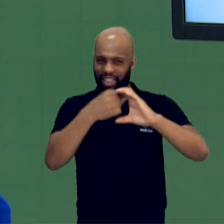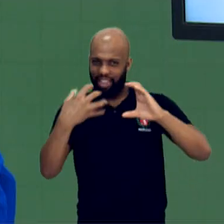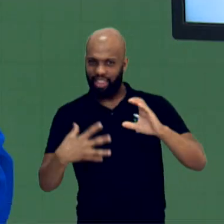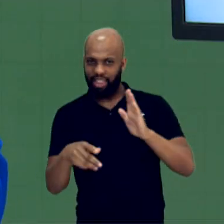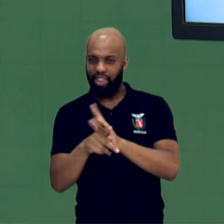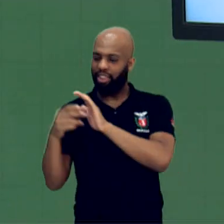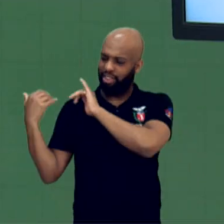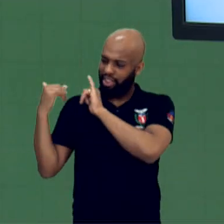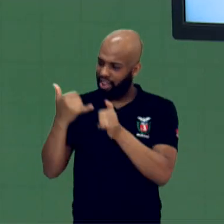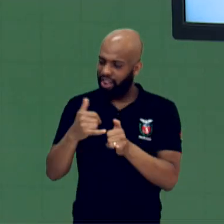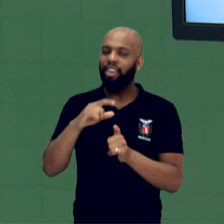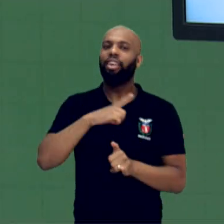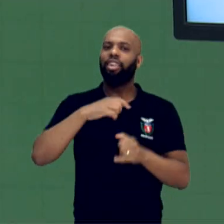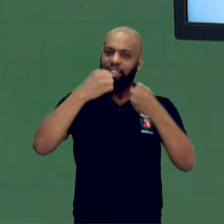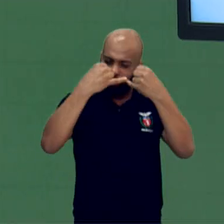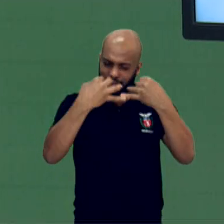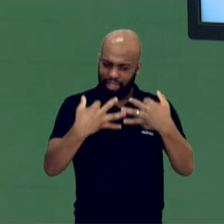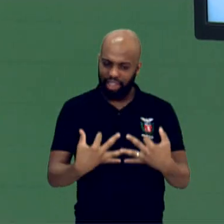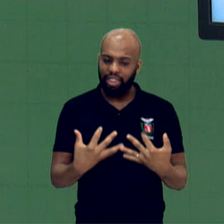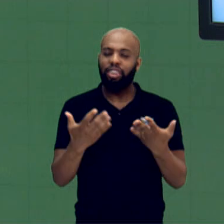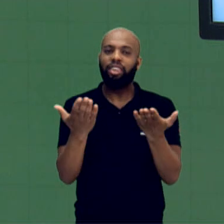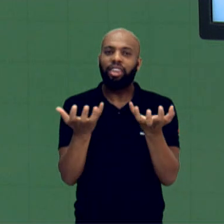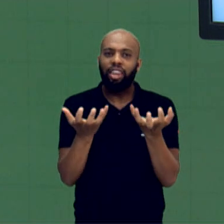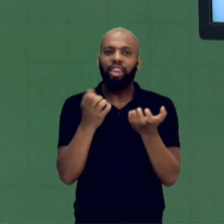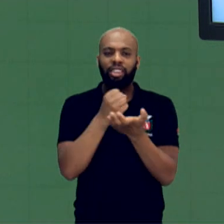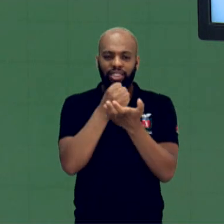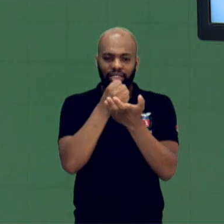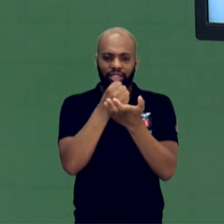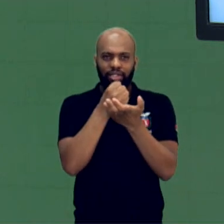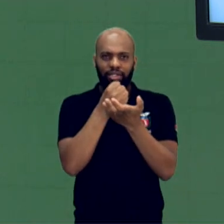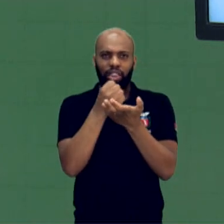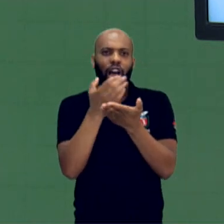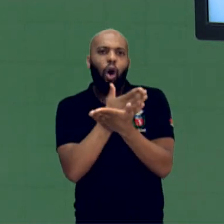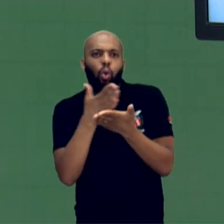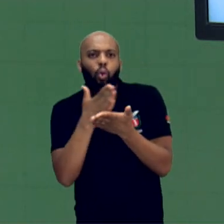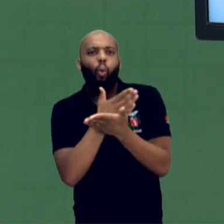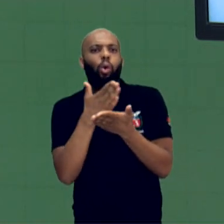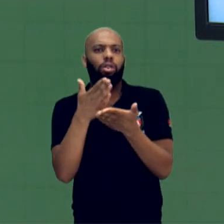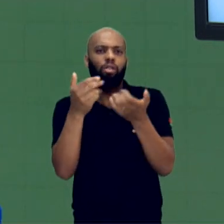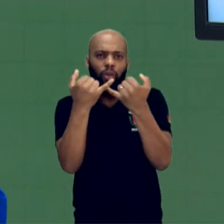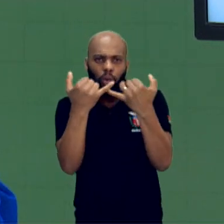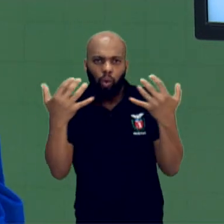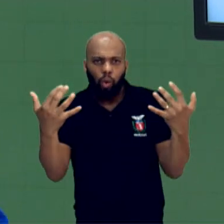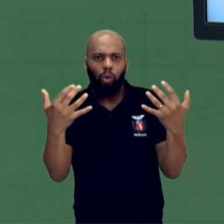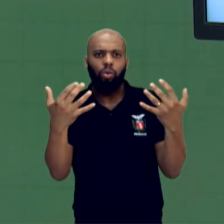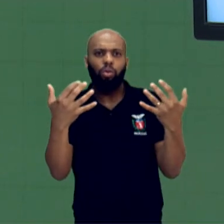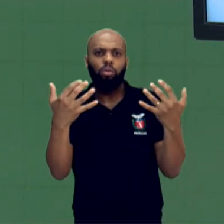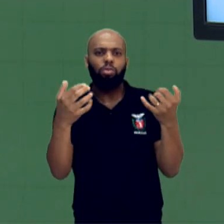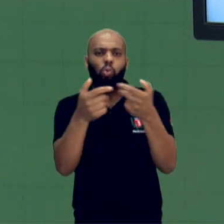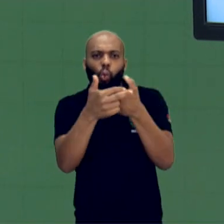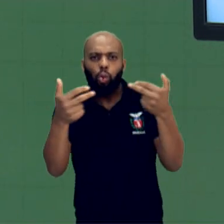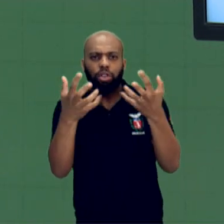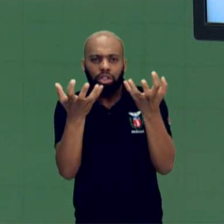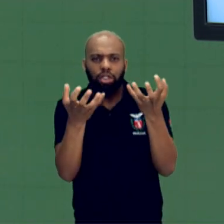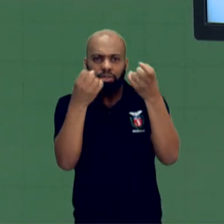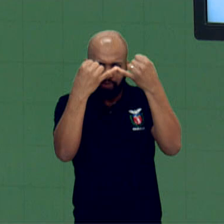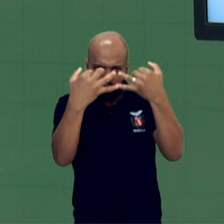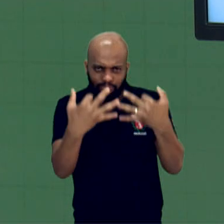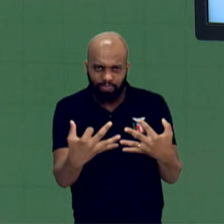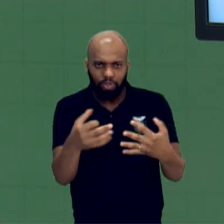lenda é explicar alguma coisa que pode ser inexplicável e usar uma forma